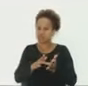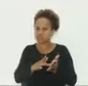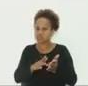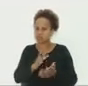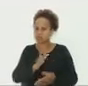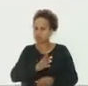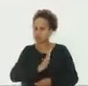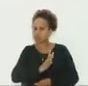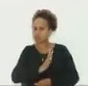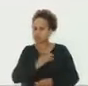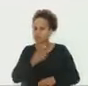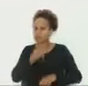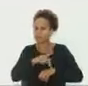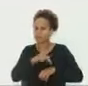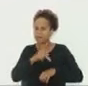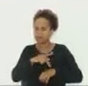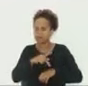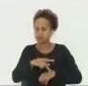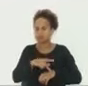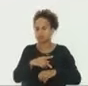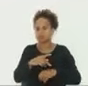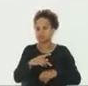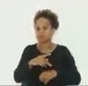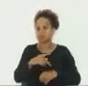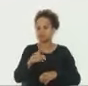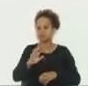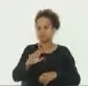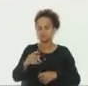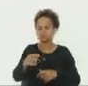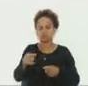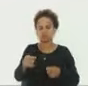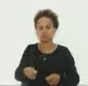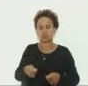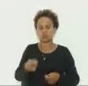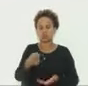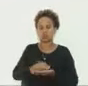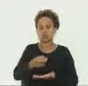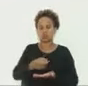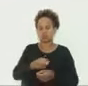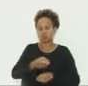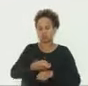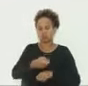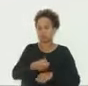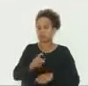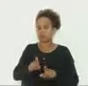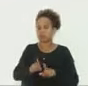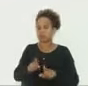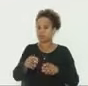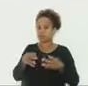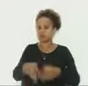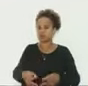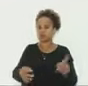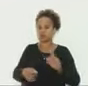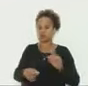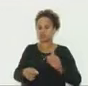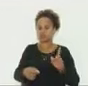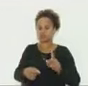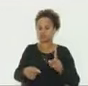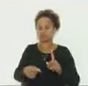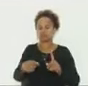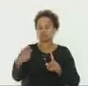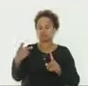não te faz a mais durona. E não é justo te ver tentando salvar o mundo enquanto o seu